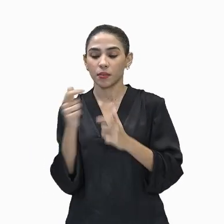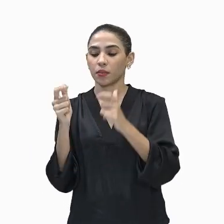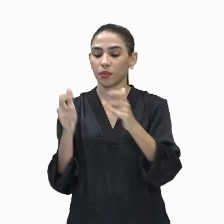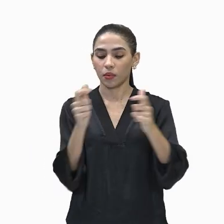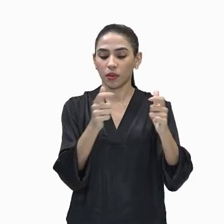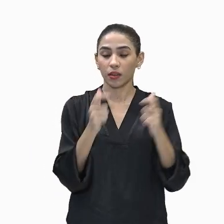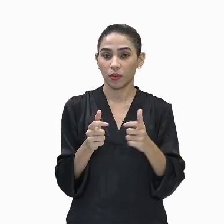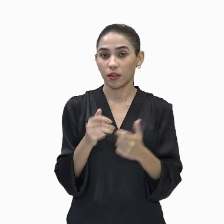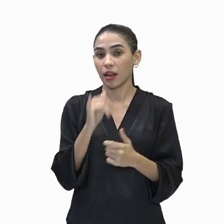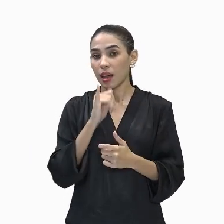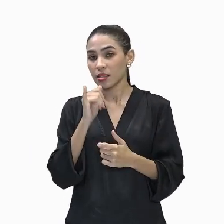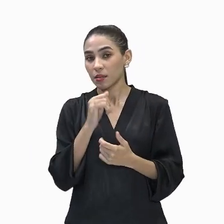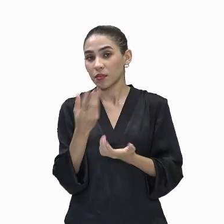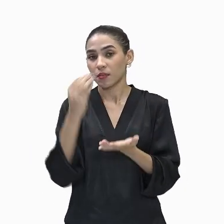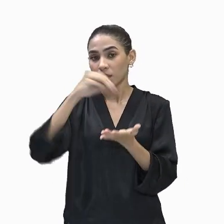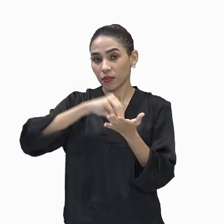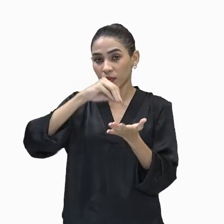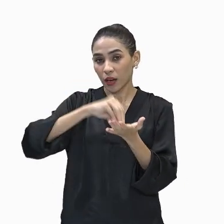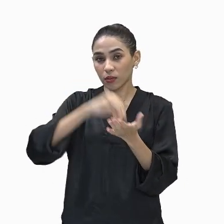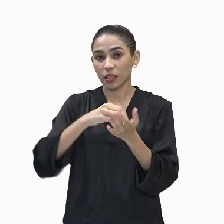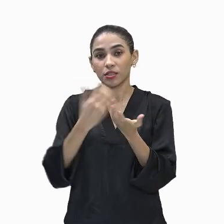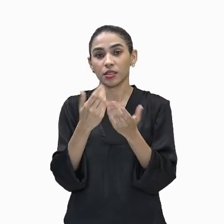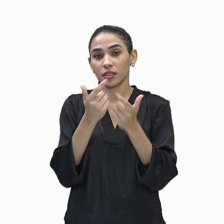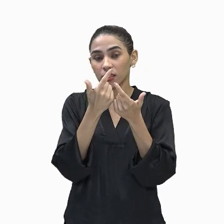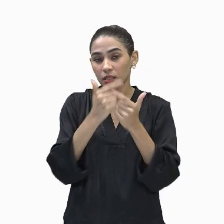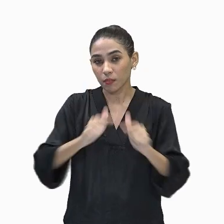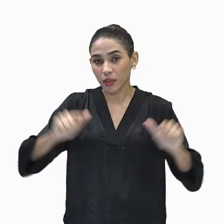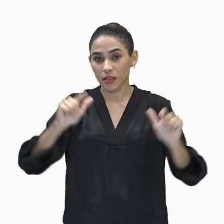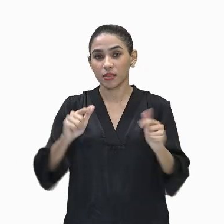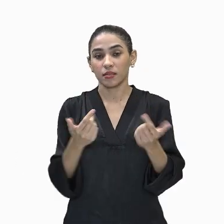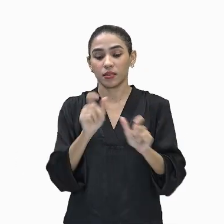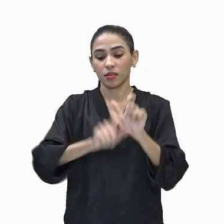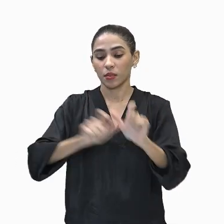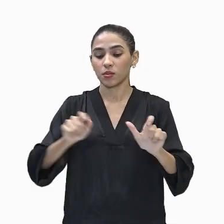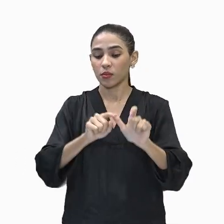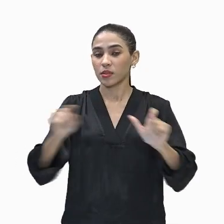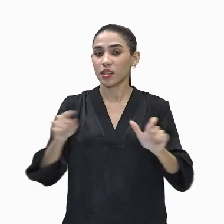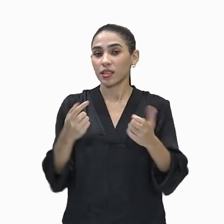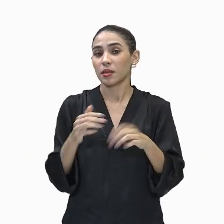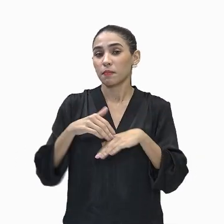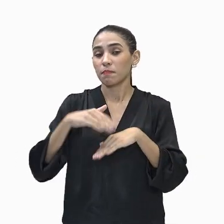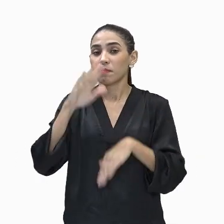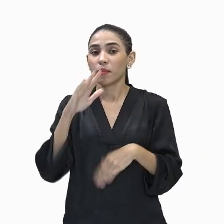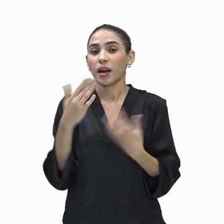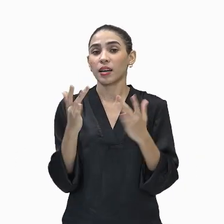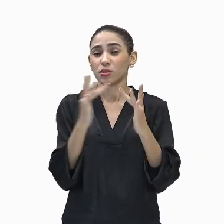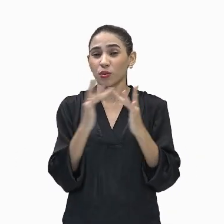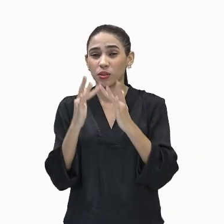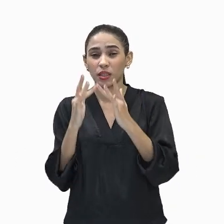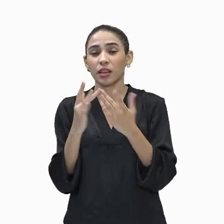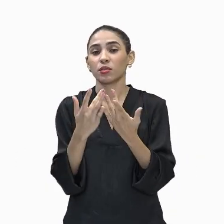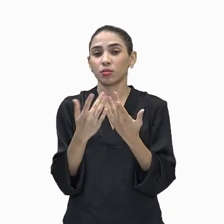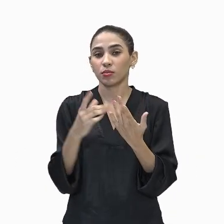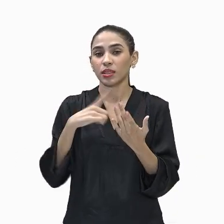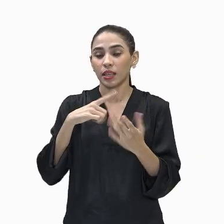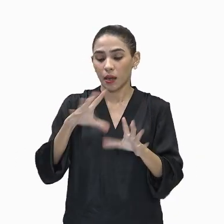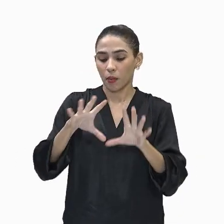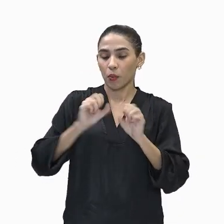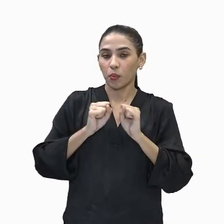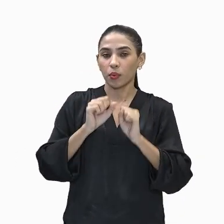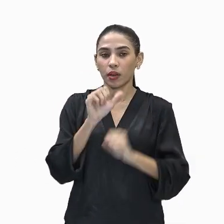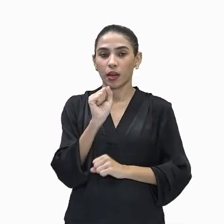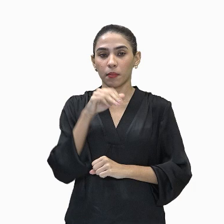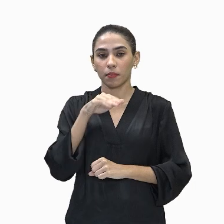tem ali a falta do saneamento básico, as pessoas elas ficam mais suscetíveis a ter amebíase, né? Então,